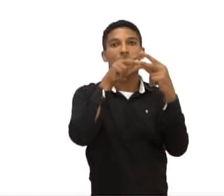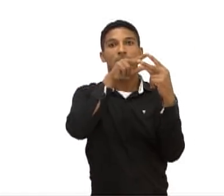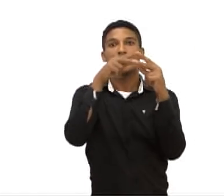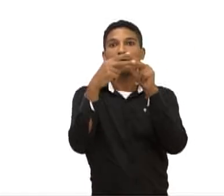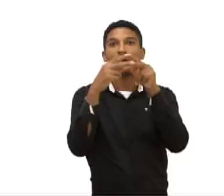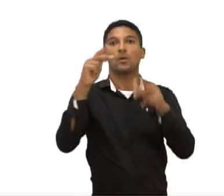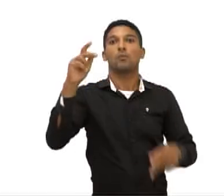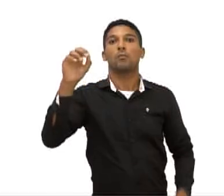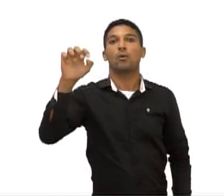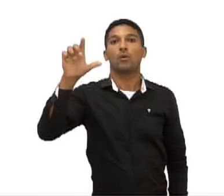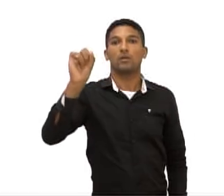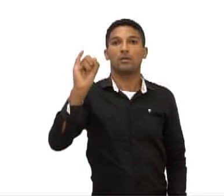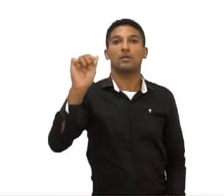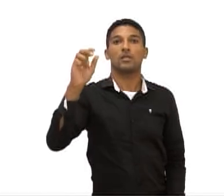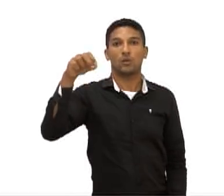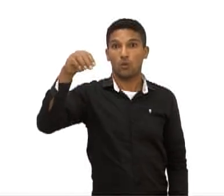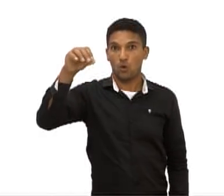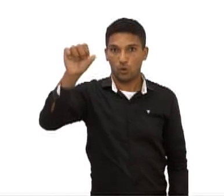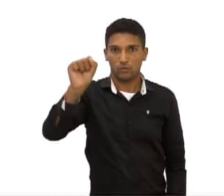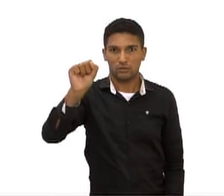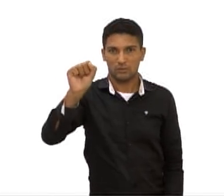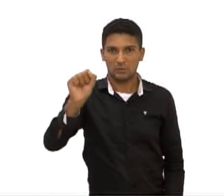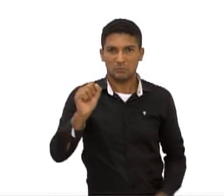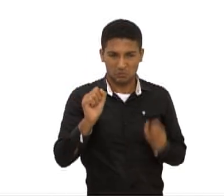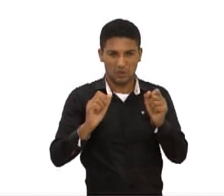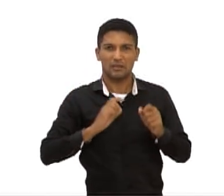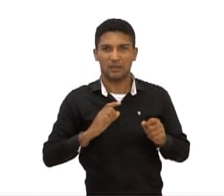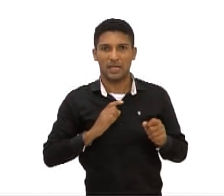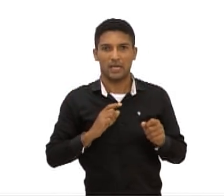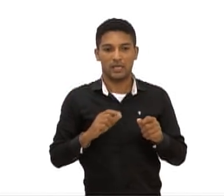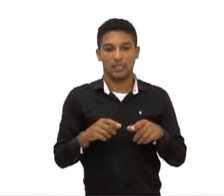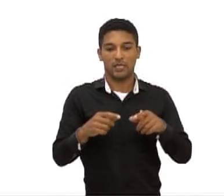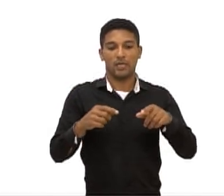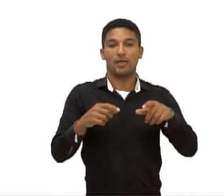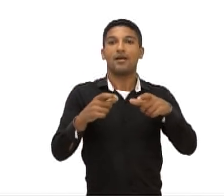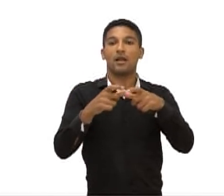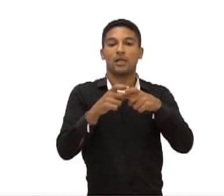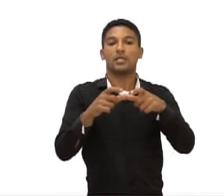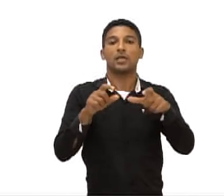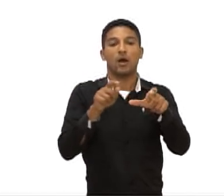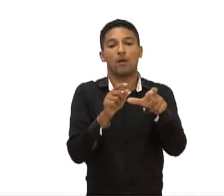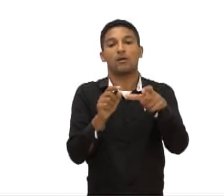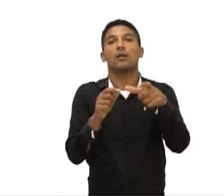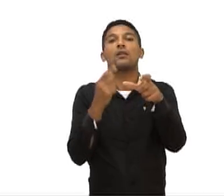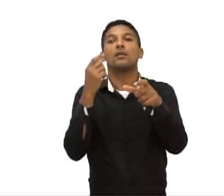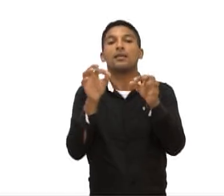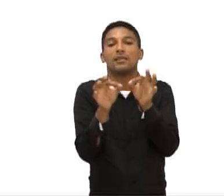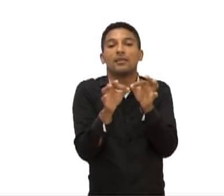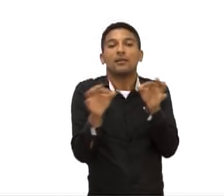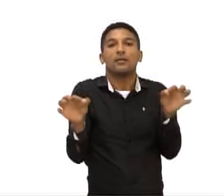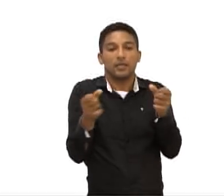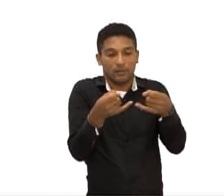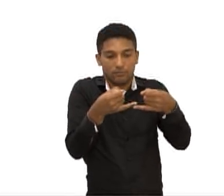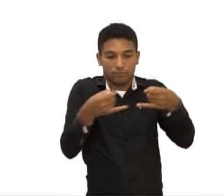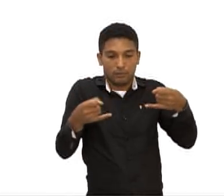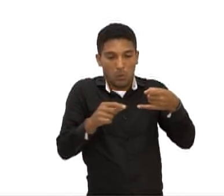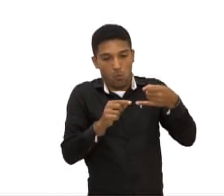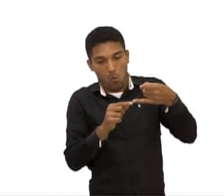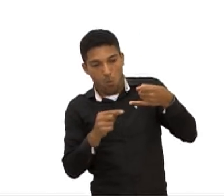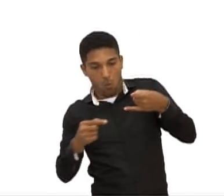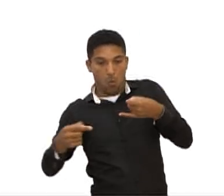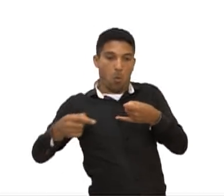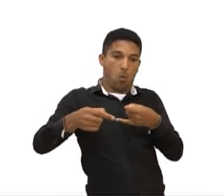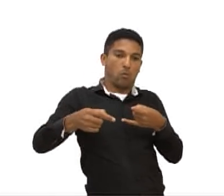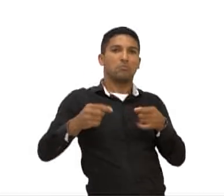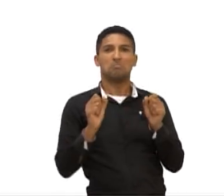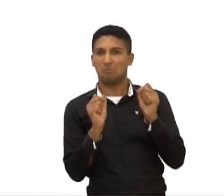curvas? Será que podem ou não? Os polígonos convexos é quando o prolongamento